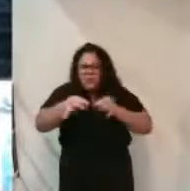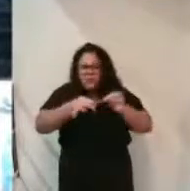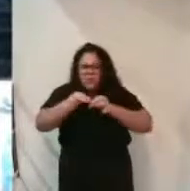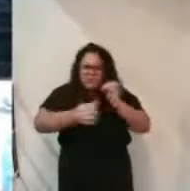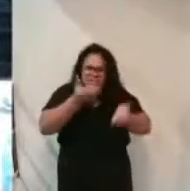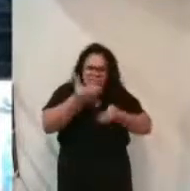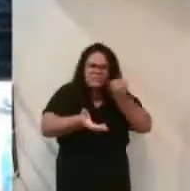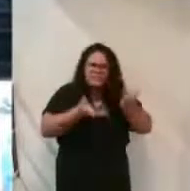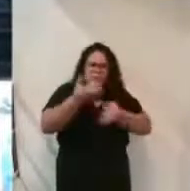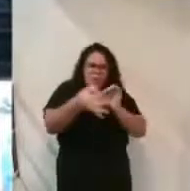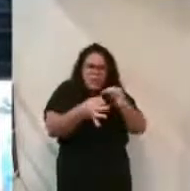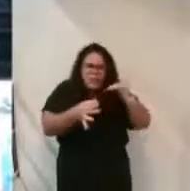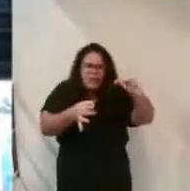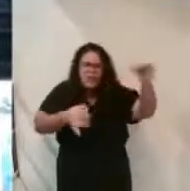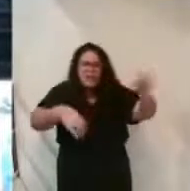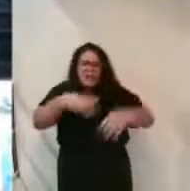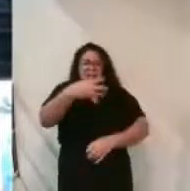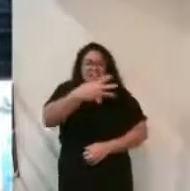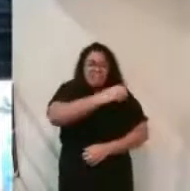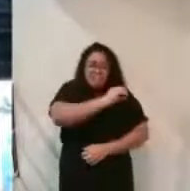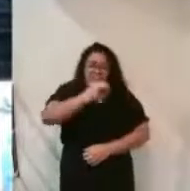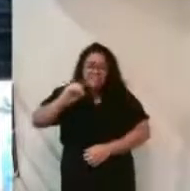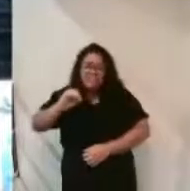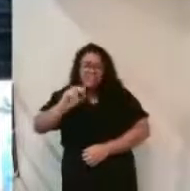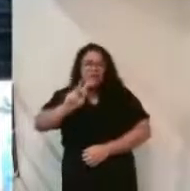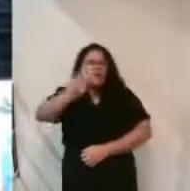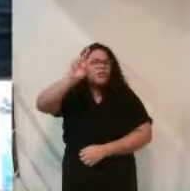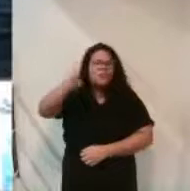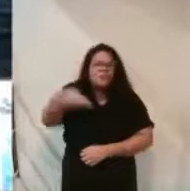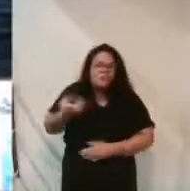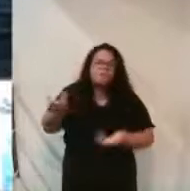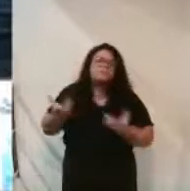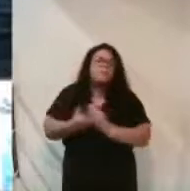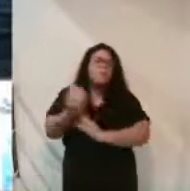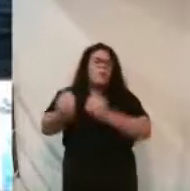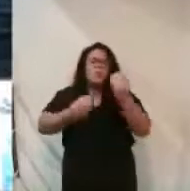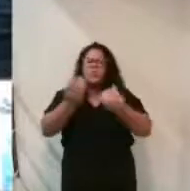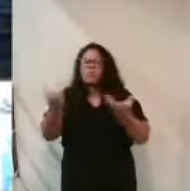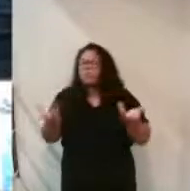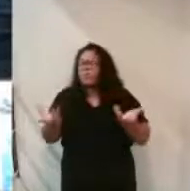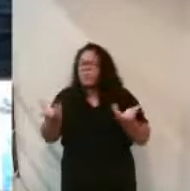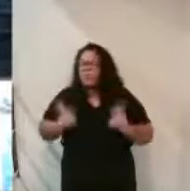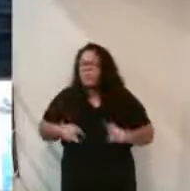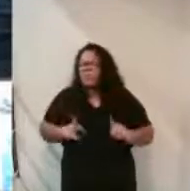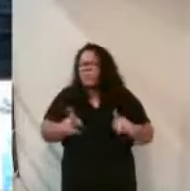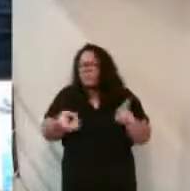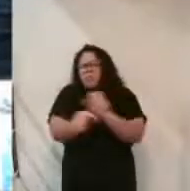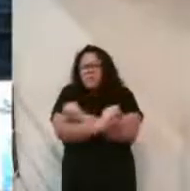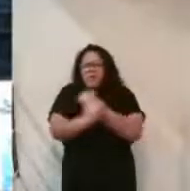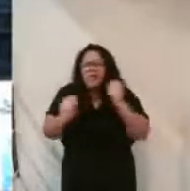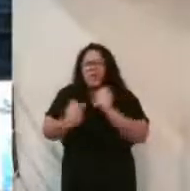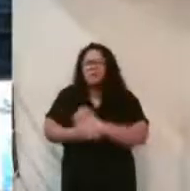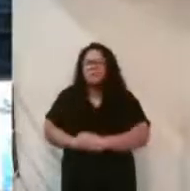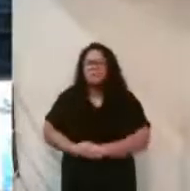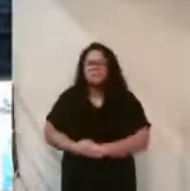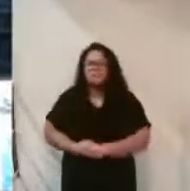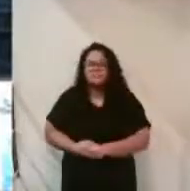Exu transporta o seu resíduo 130 quilômetros para o Sertão Central, para